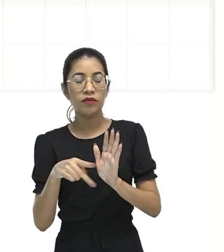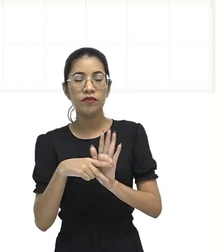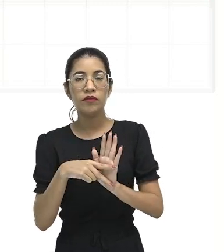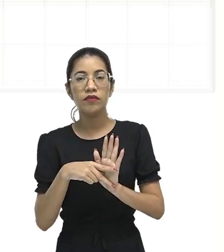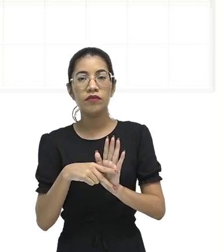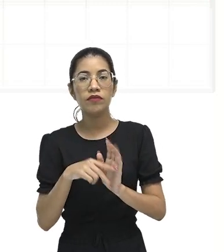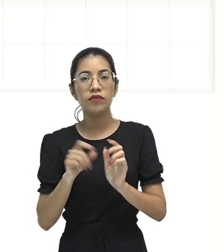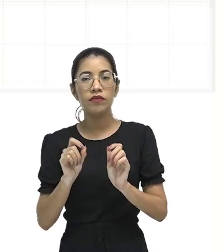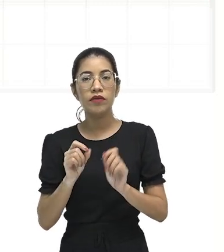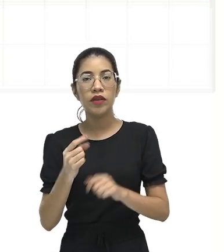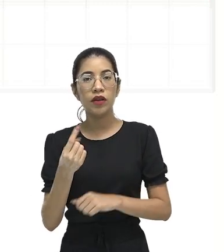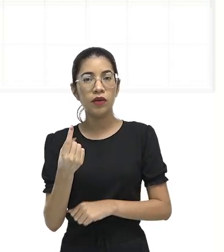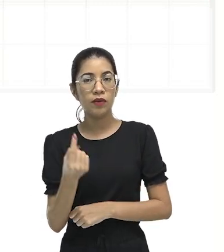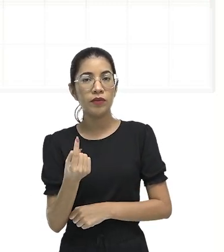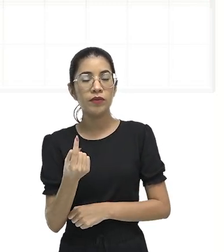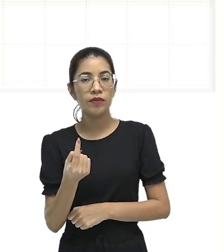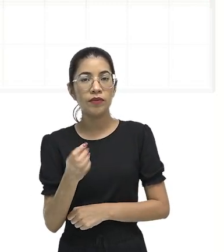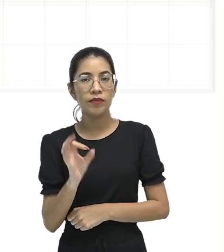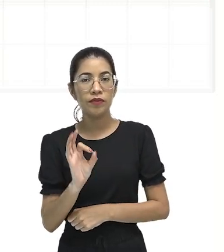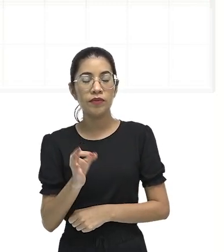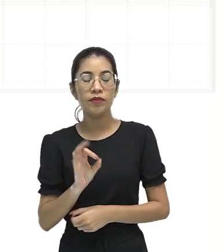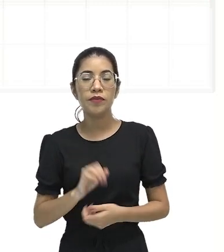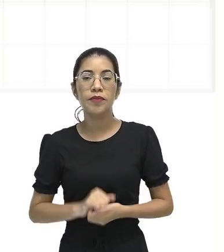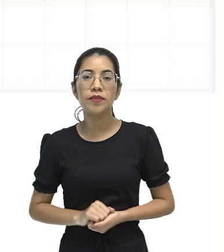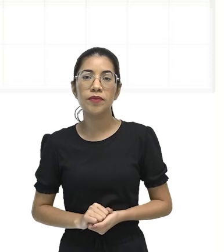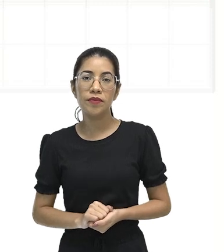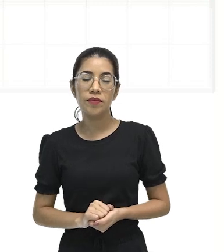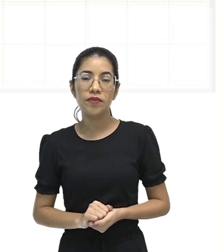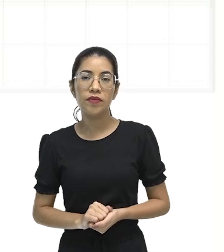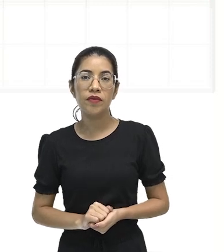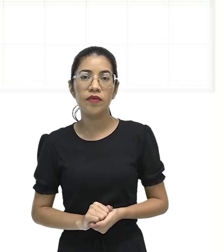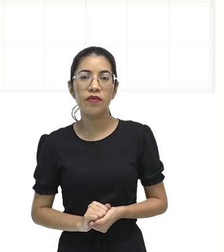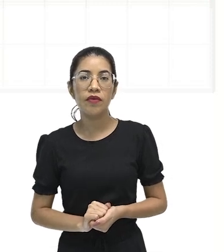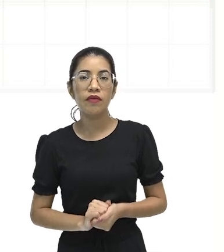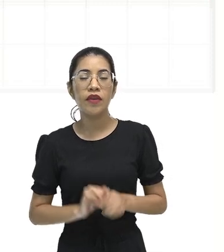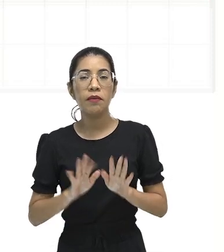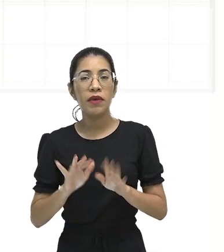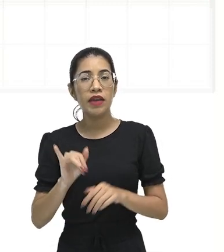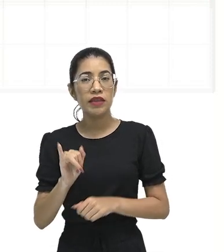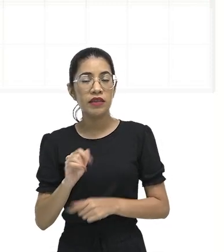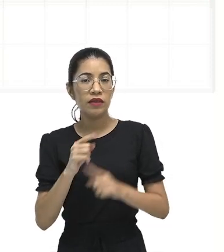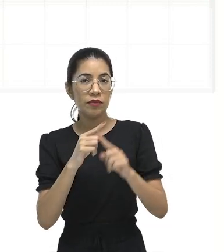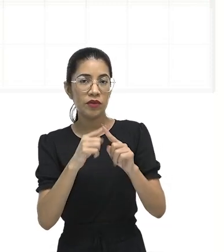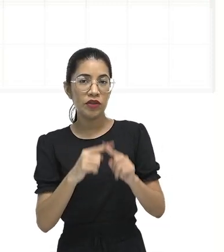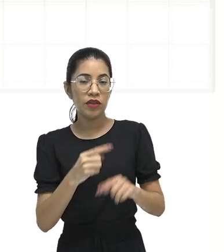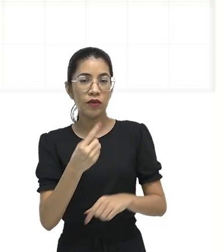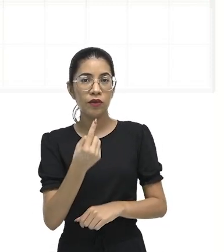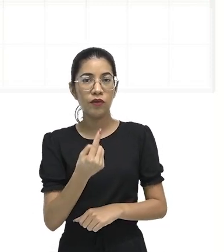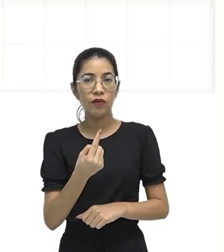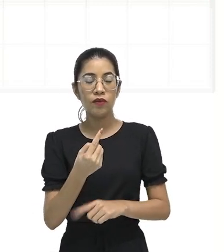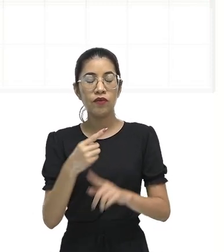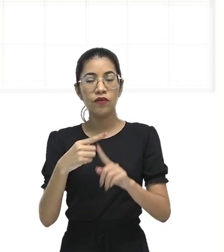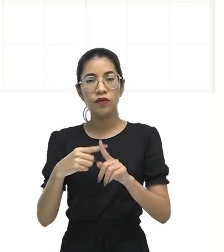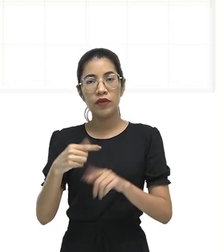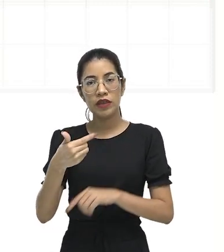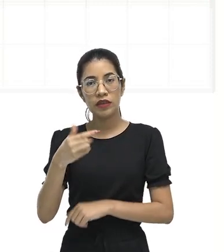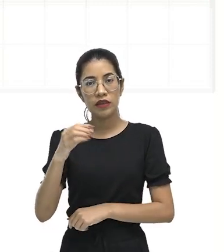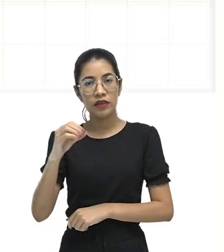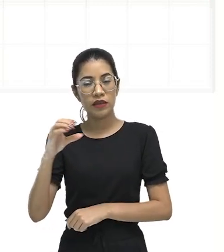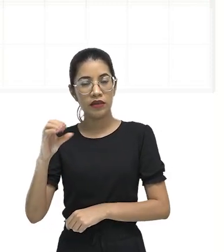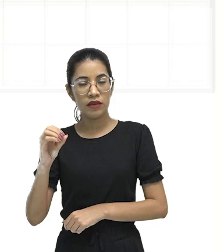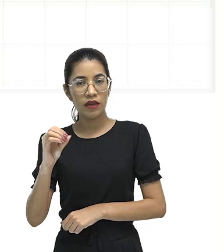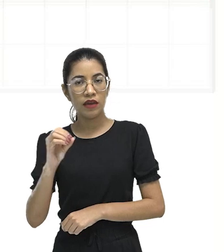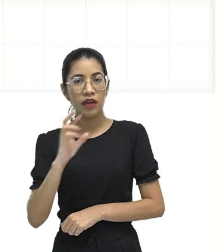pessoal? Sobra 1, né? Quando eu multiplico 1 vezes 100,